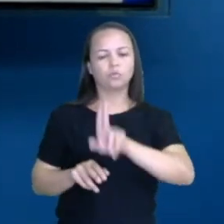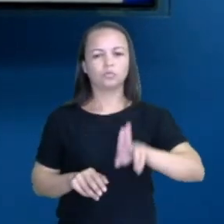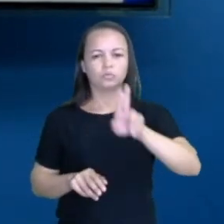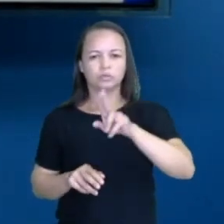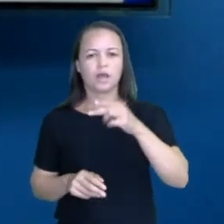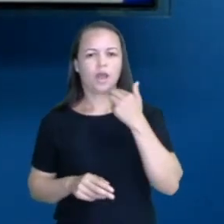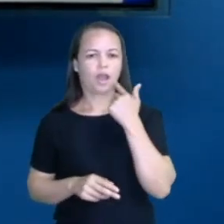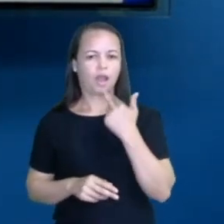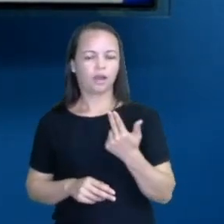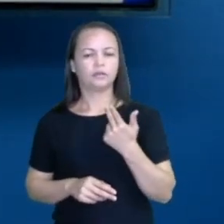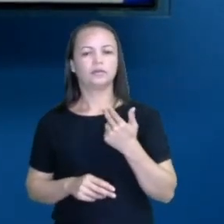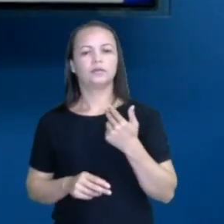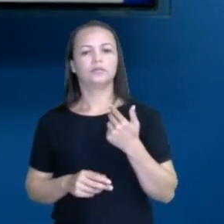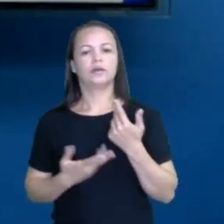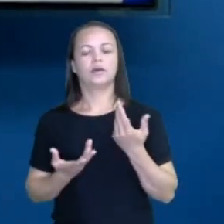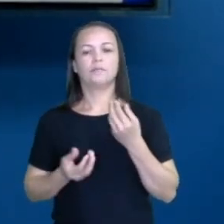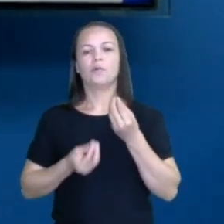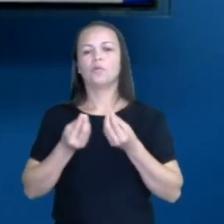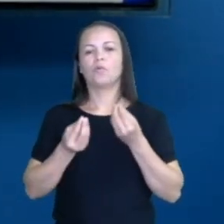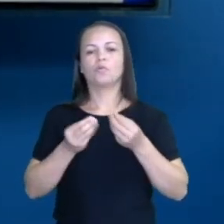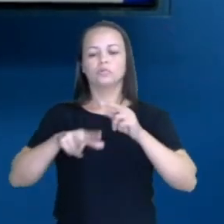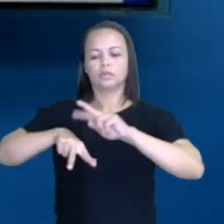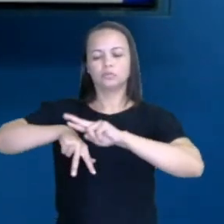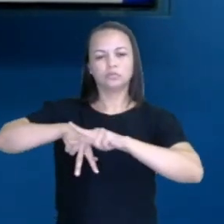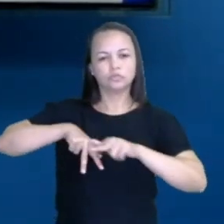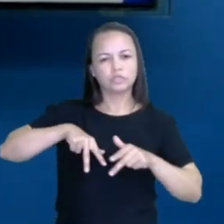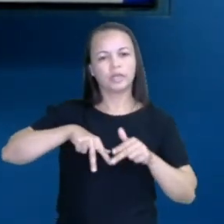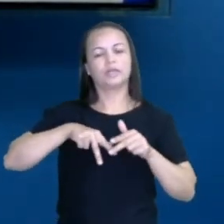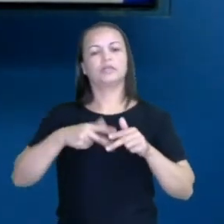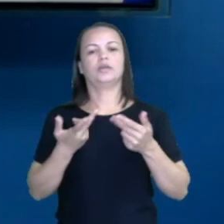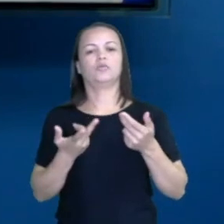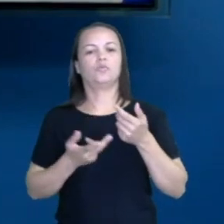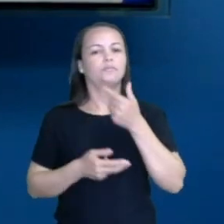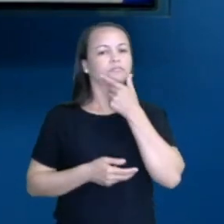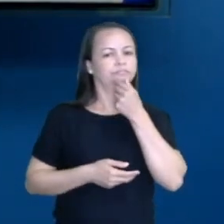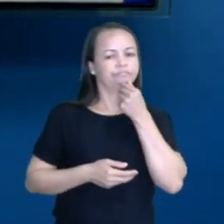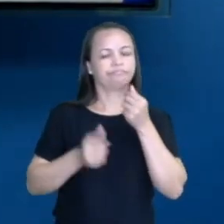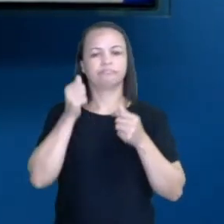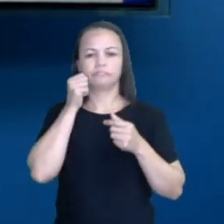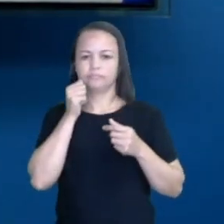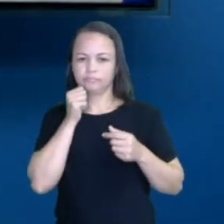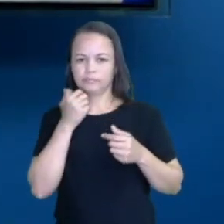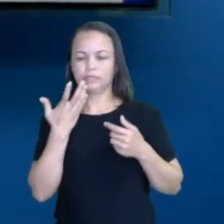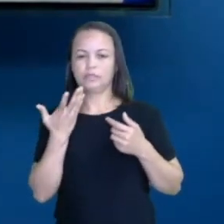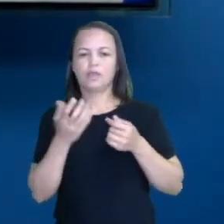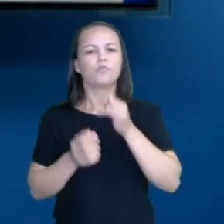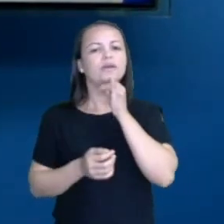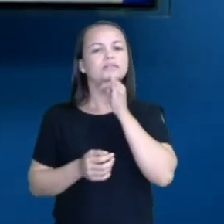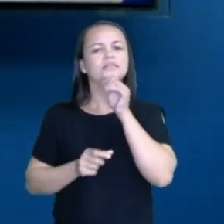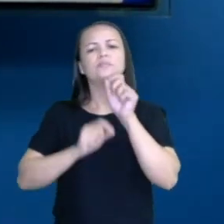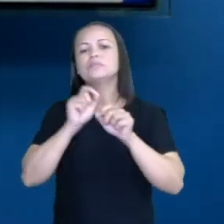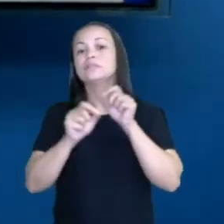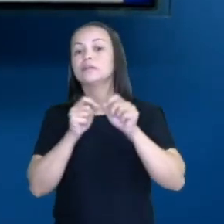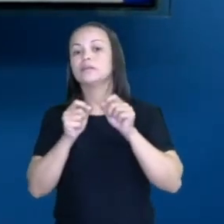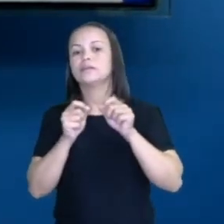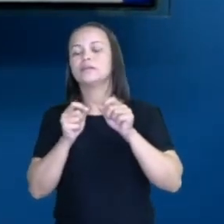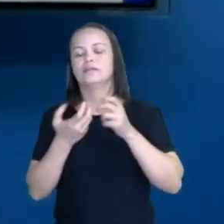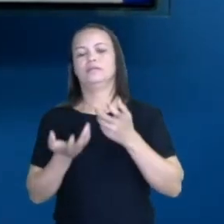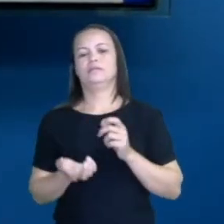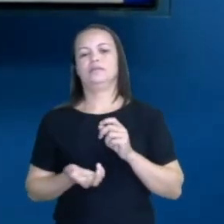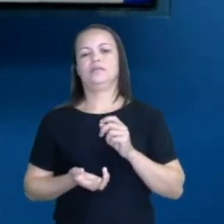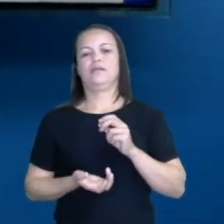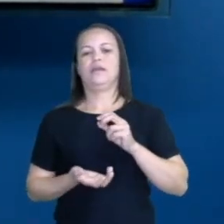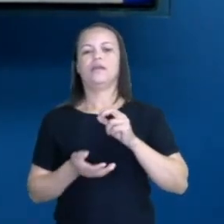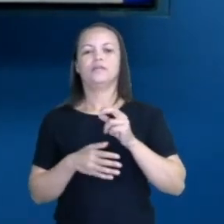a língua por conta do gênero ou masculino ou feminino, é um exemplo de variação de